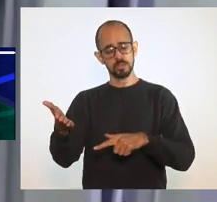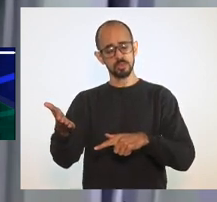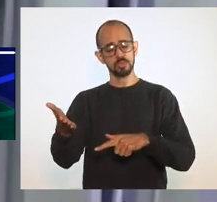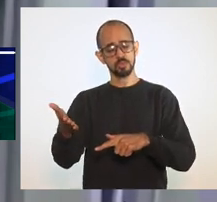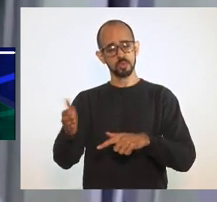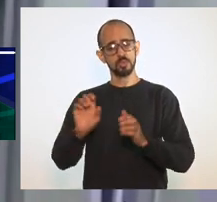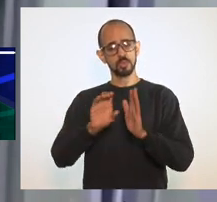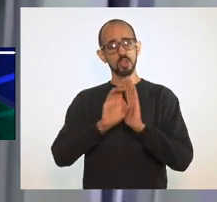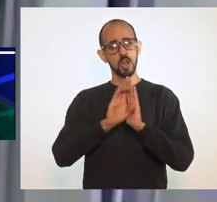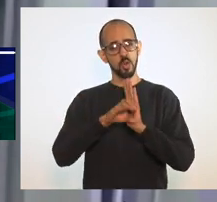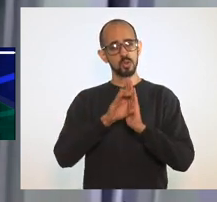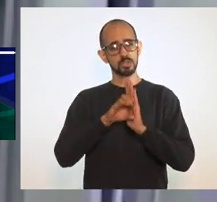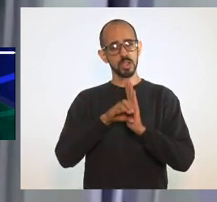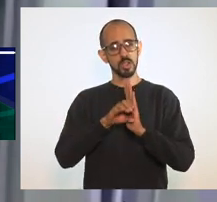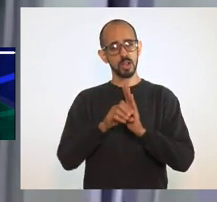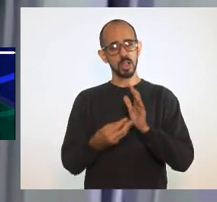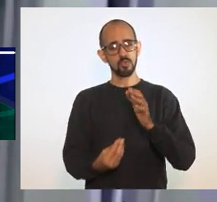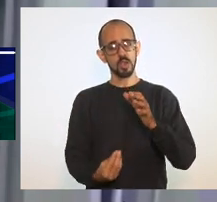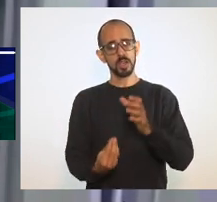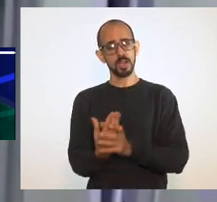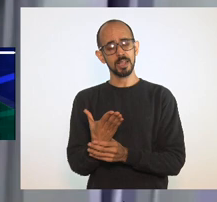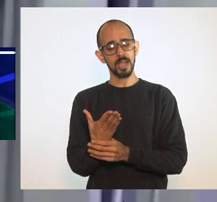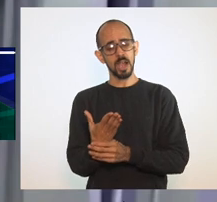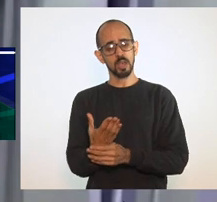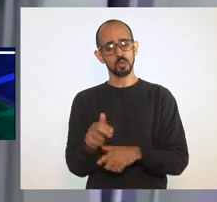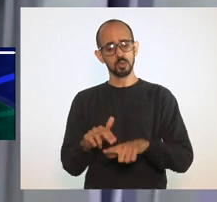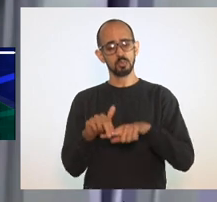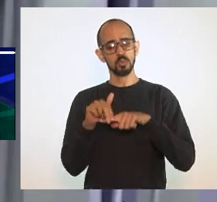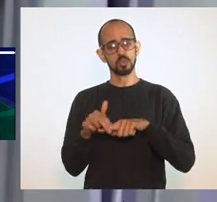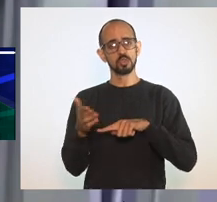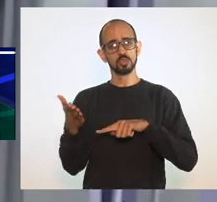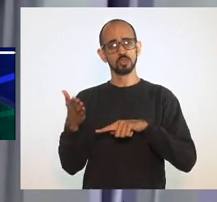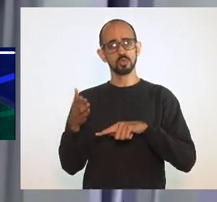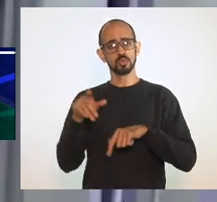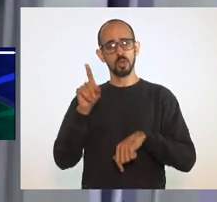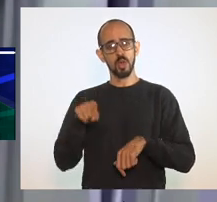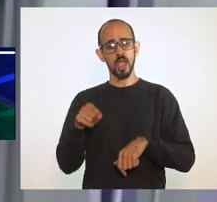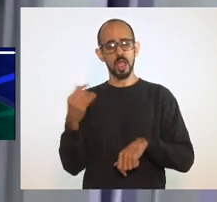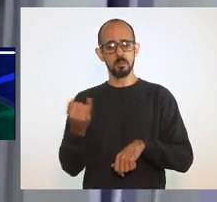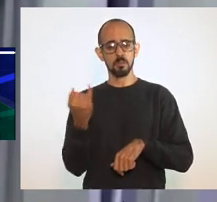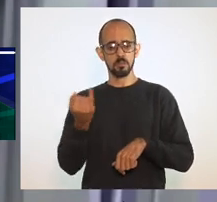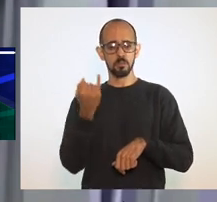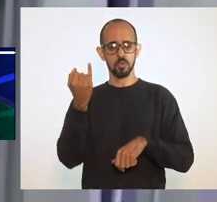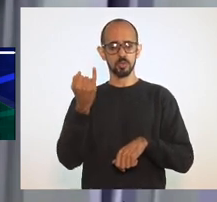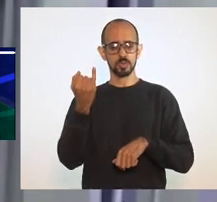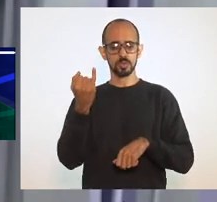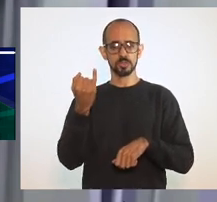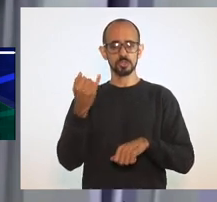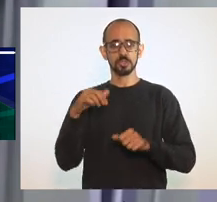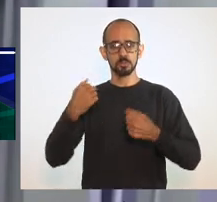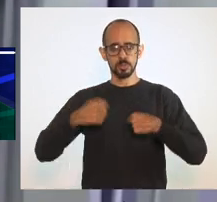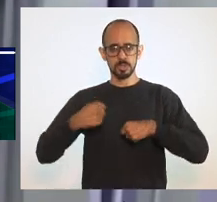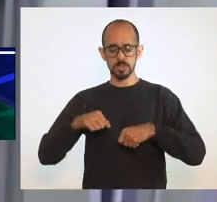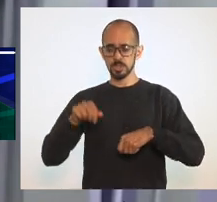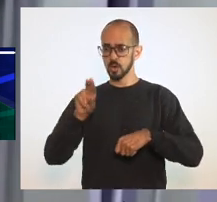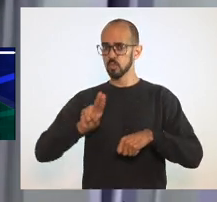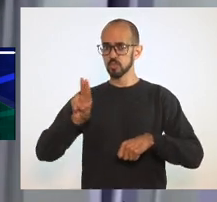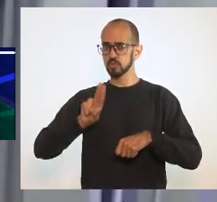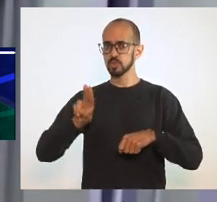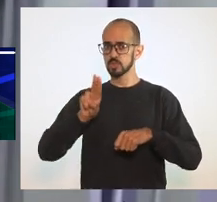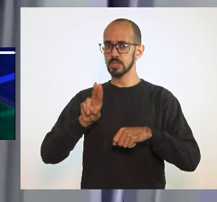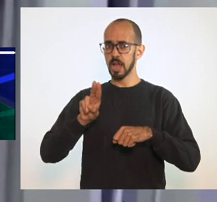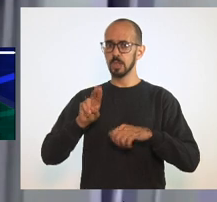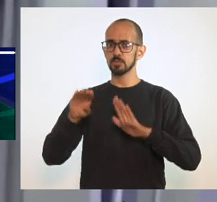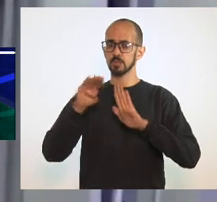Conceitualmente, ele nasceu para isso. E chama muita atenção que ele possa ser usado para programas, para